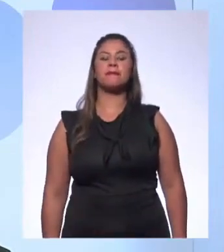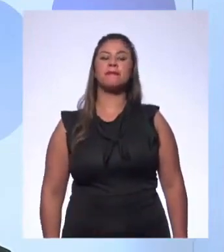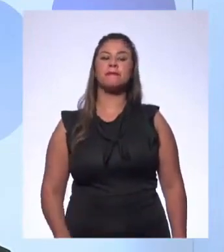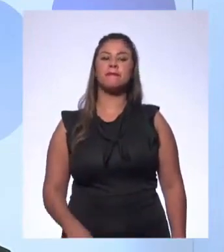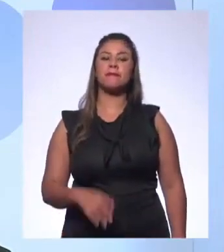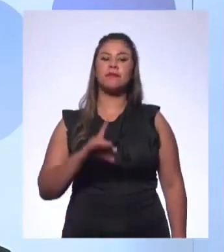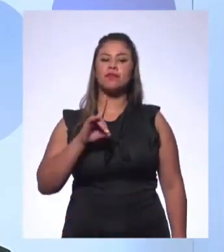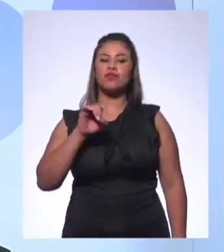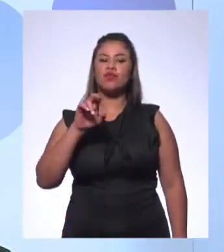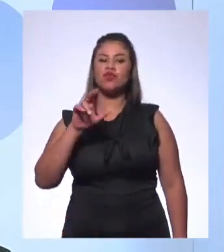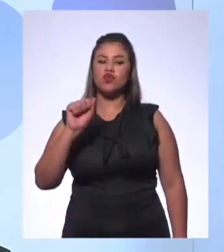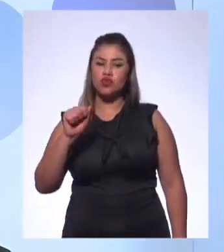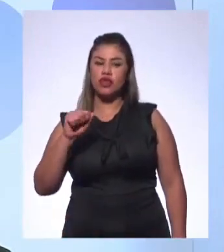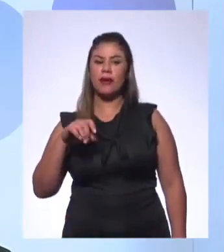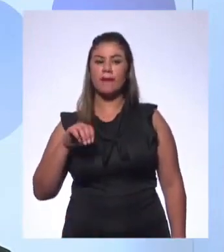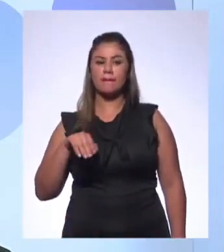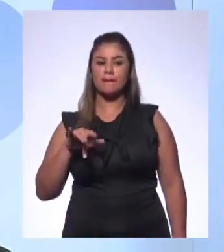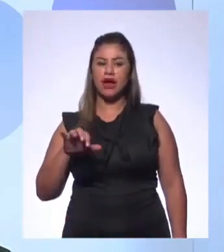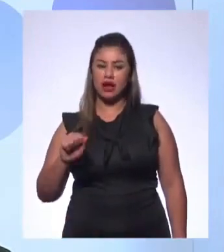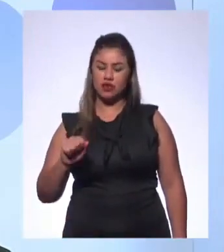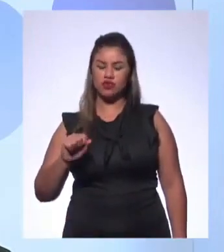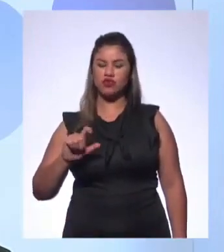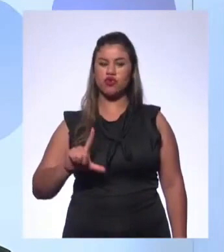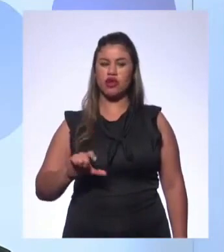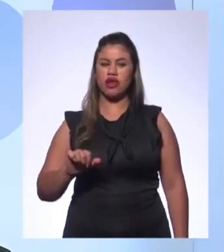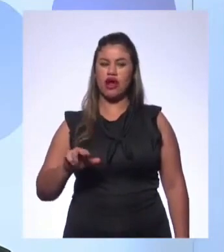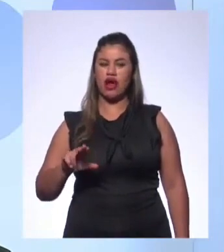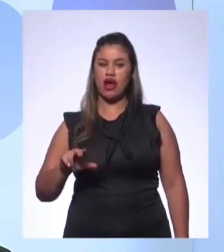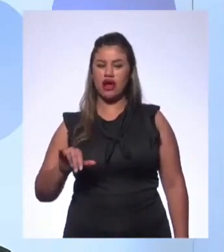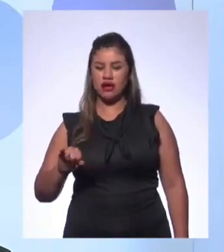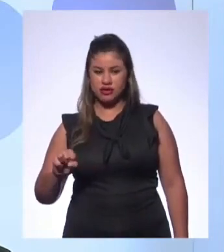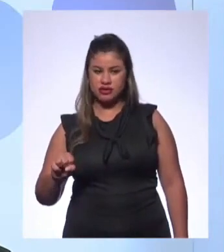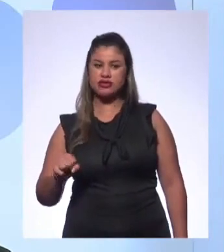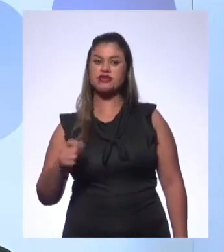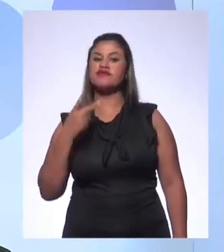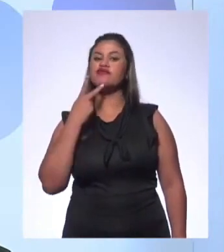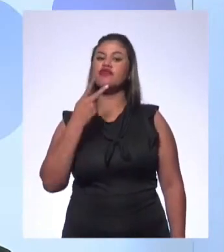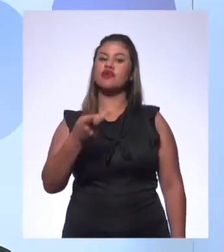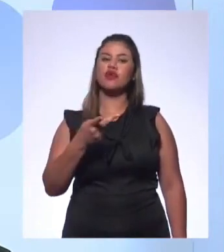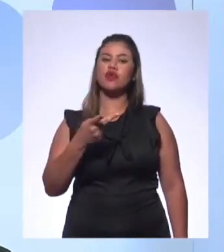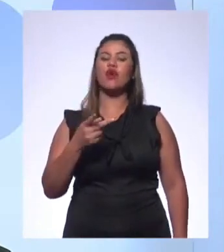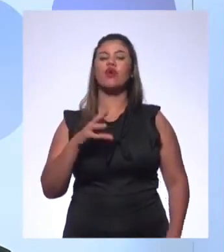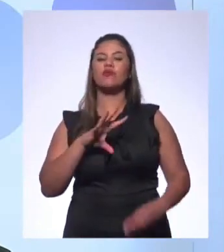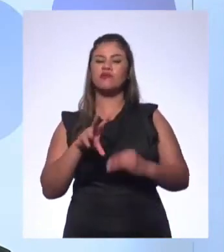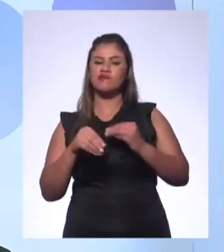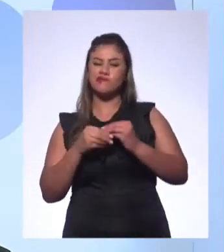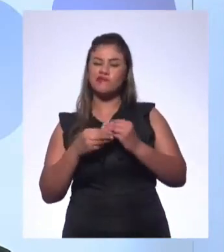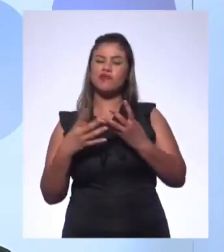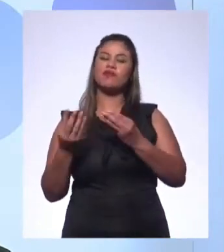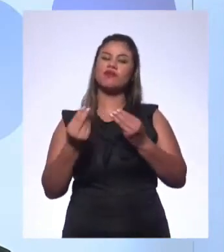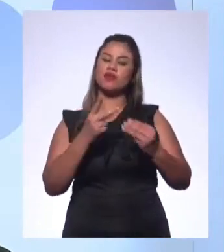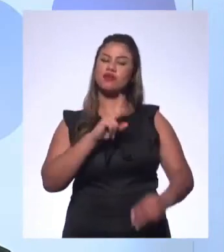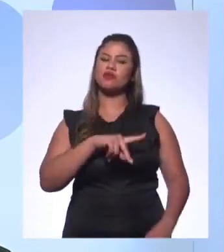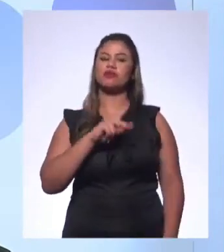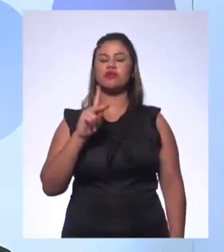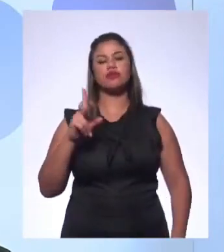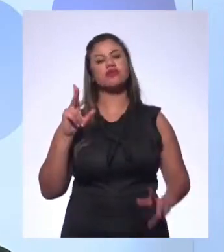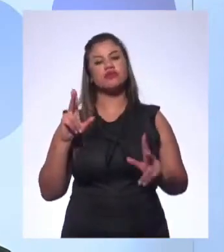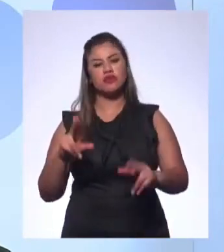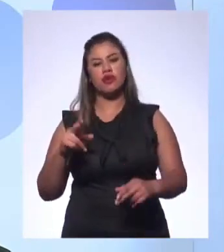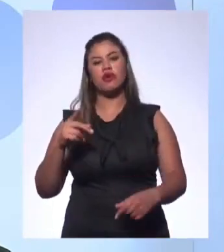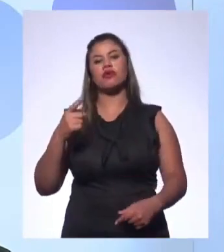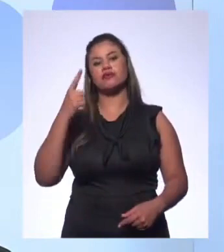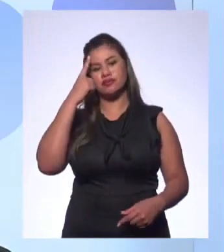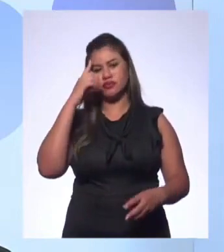Alunas Duda, Malu e Laís, noção de adição. E vários professores aqui compartilharam ideia